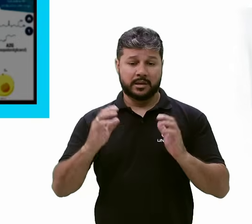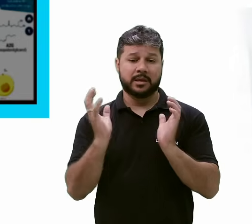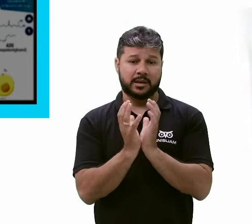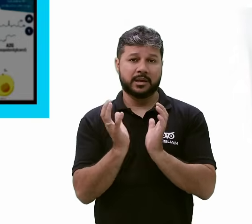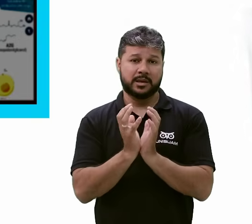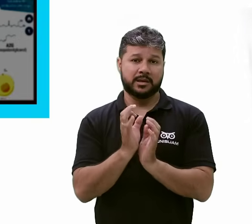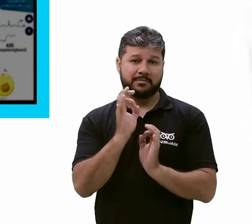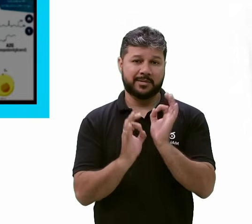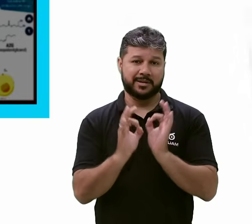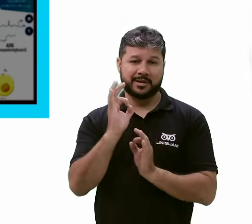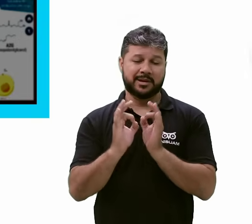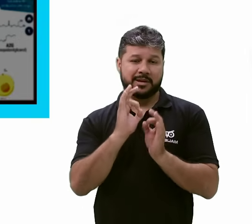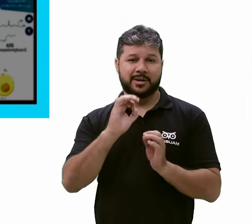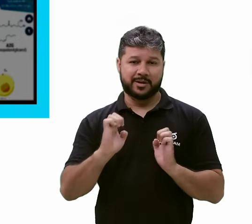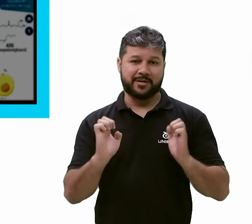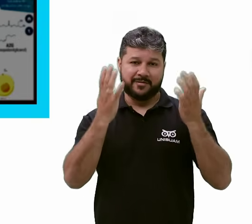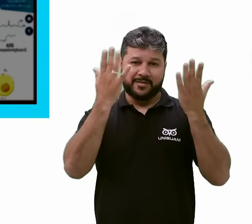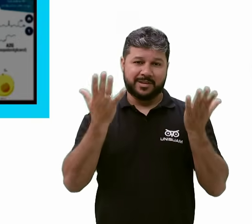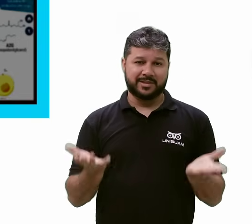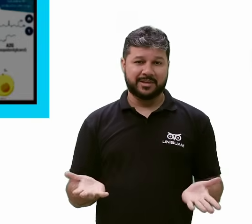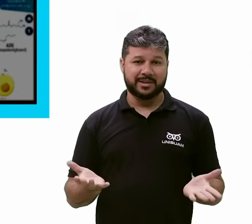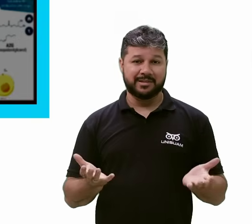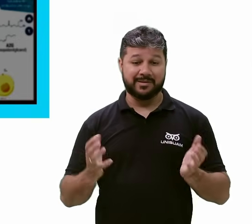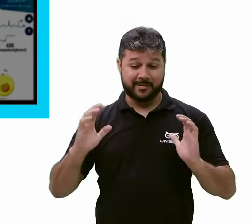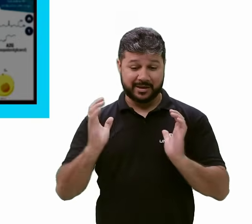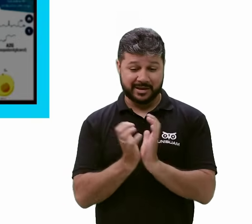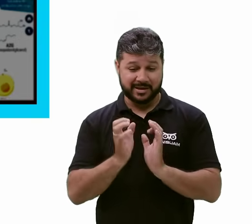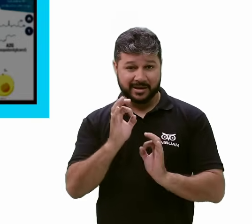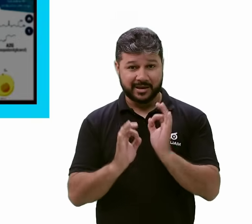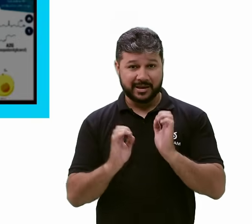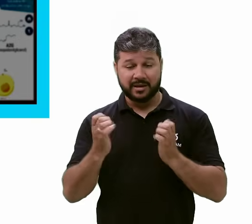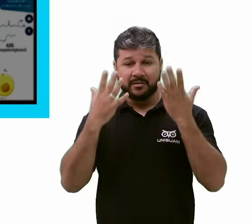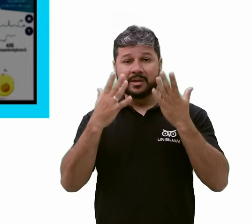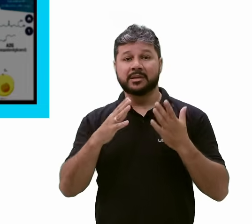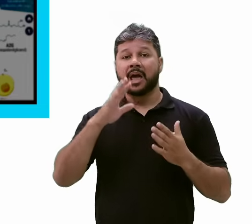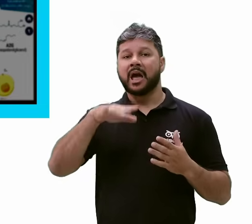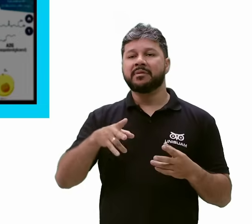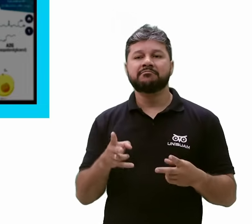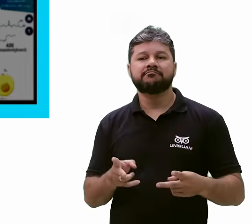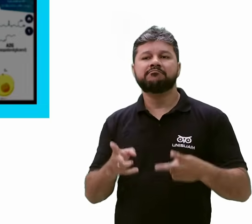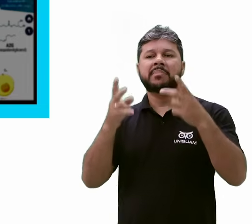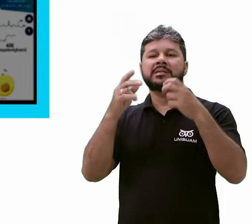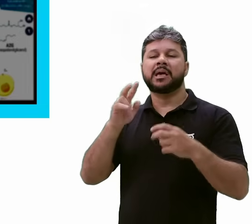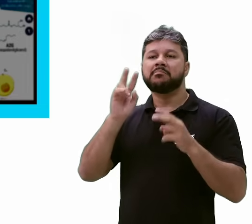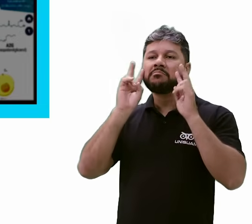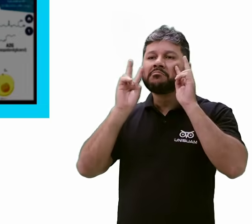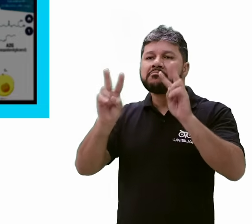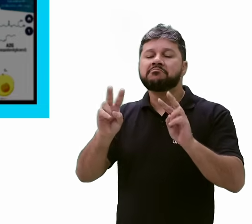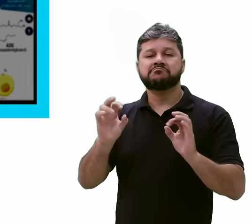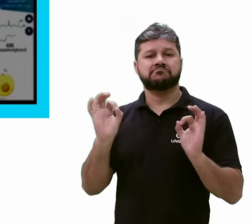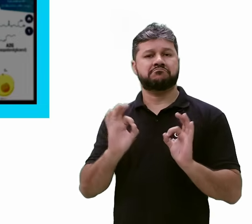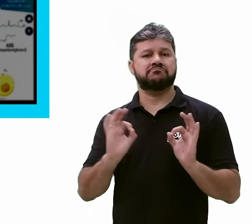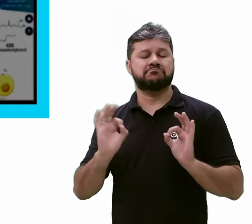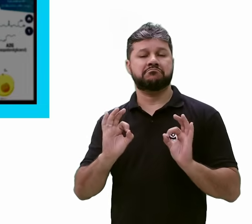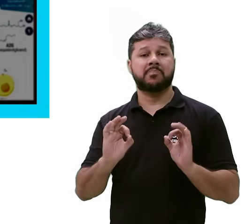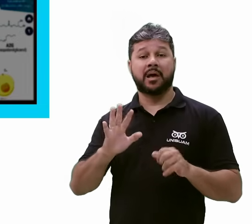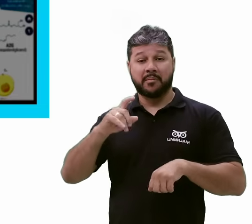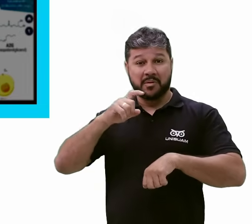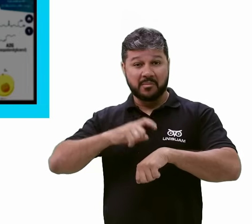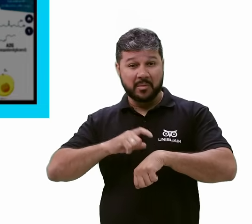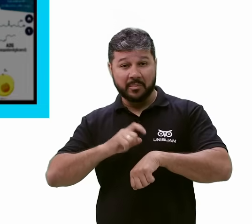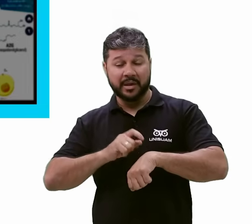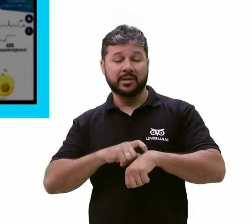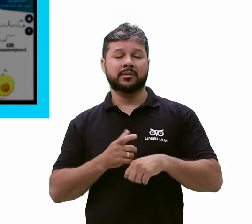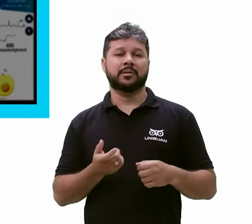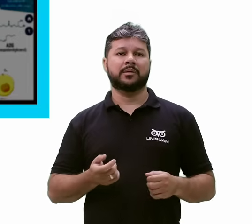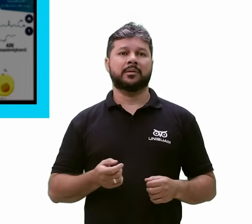a equipe de produção do evento. Essa equipe de produção, ela nem sempre é percebida, né? No momento